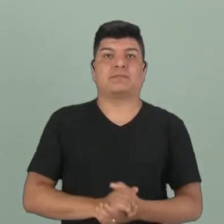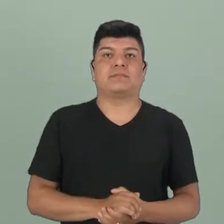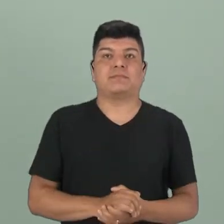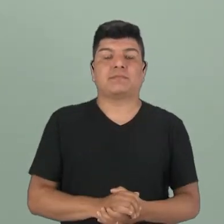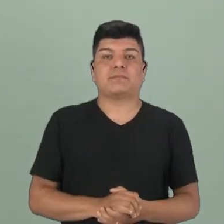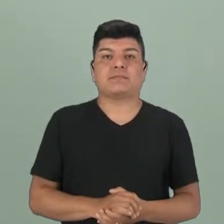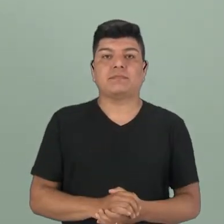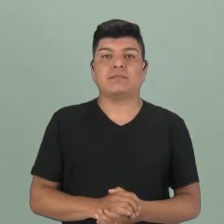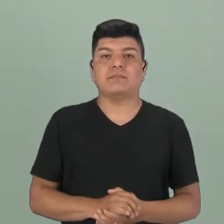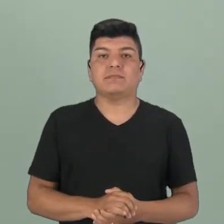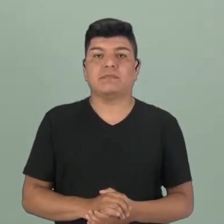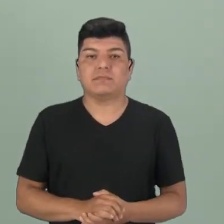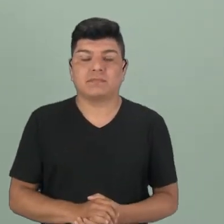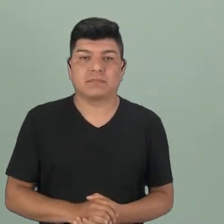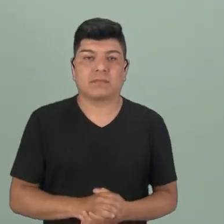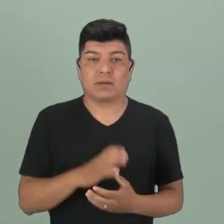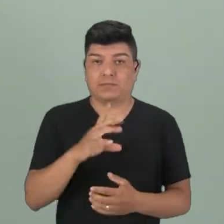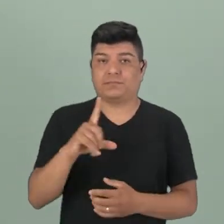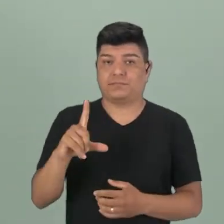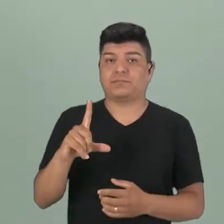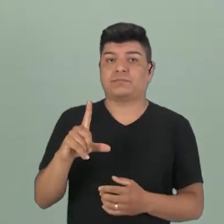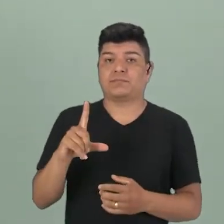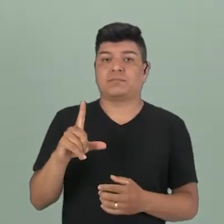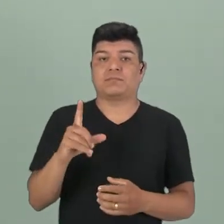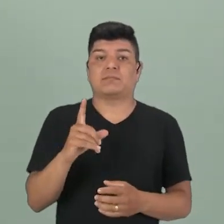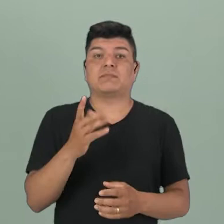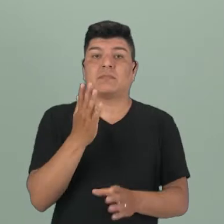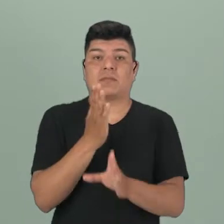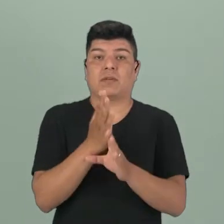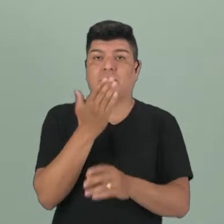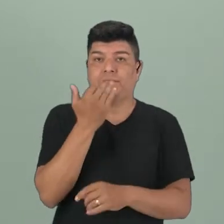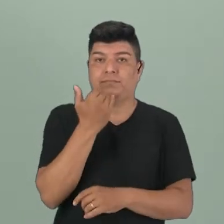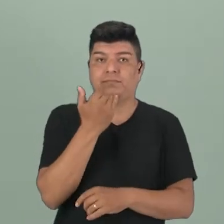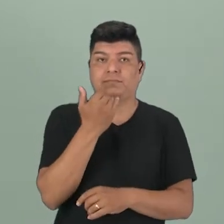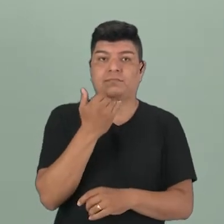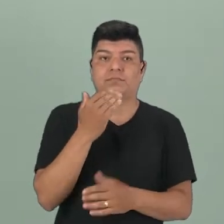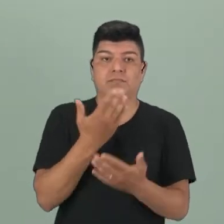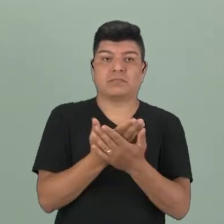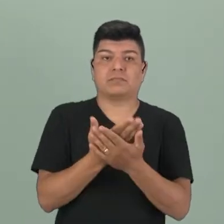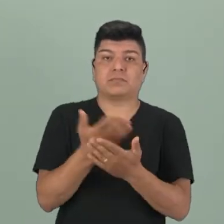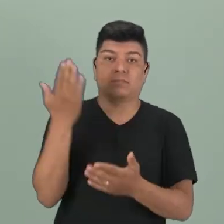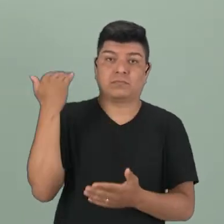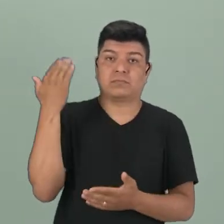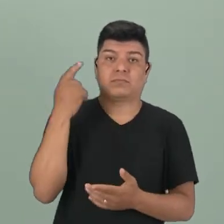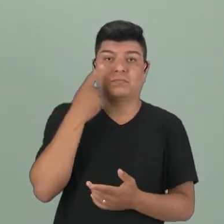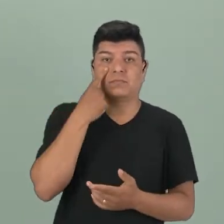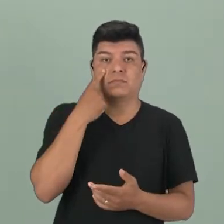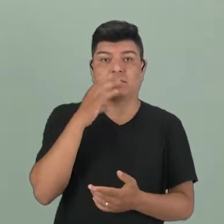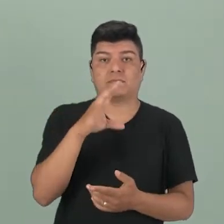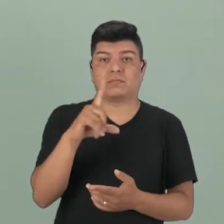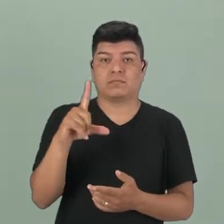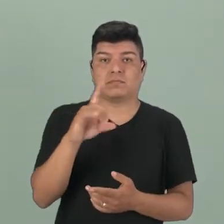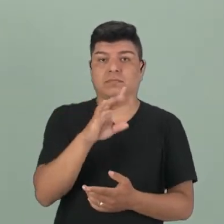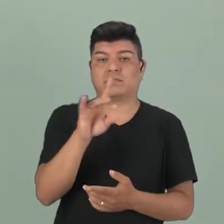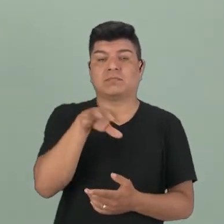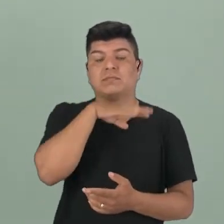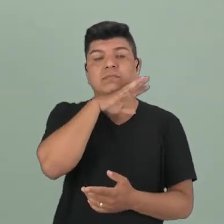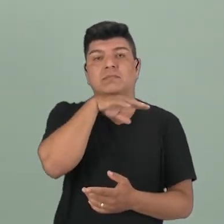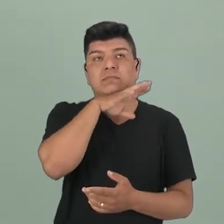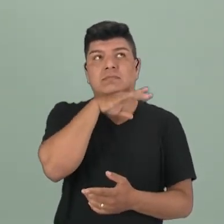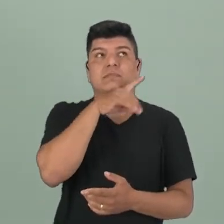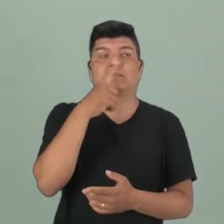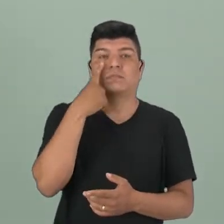tá esses classificação de acordo com a sua alimentação da aula passada nós falamos que nós iremos classificar estes animais